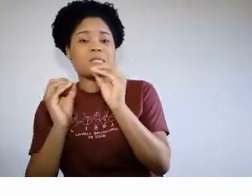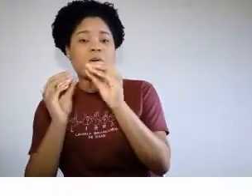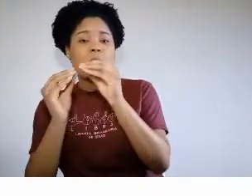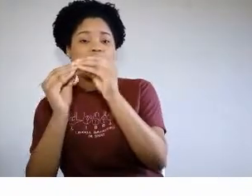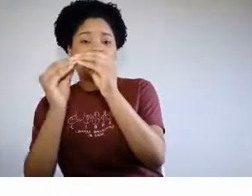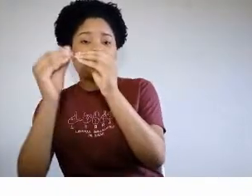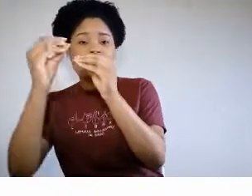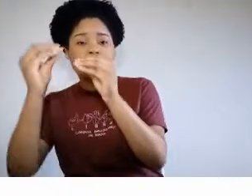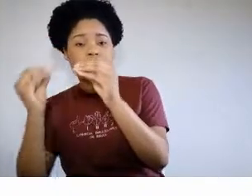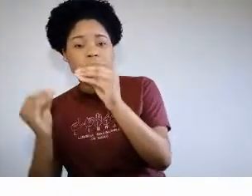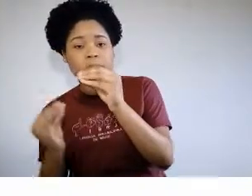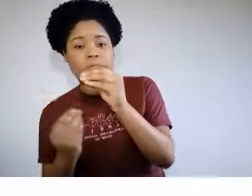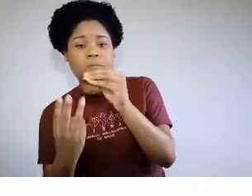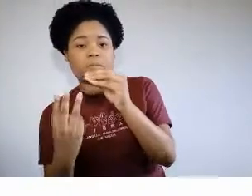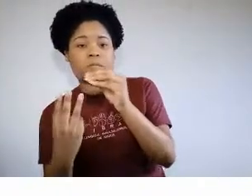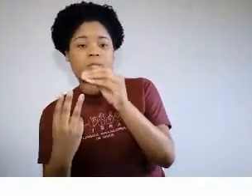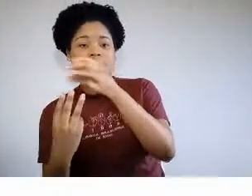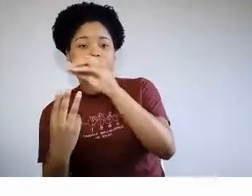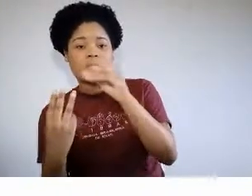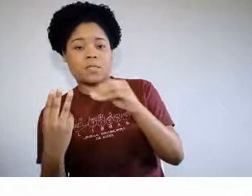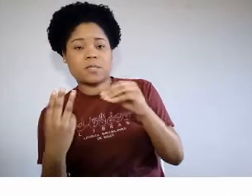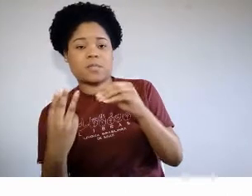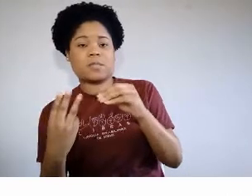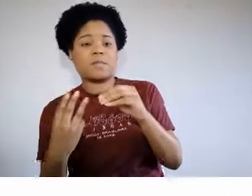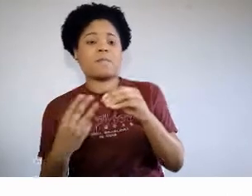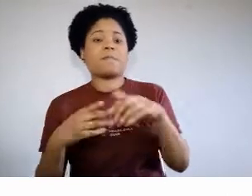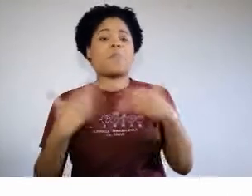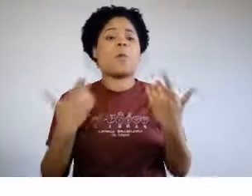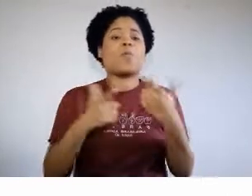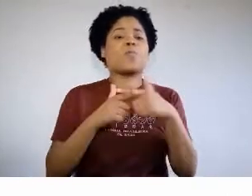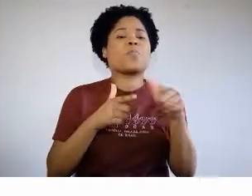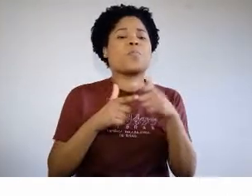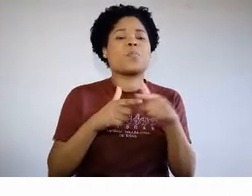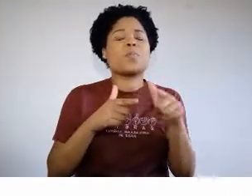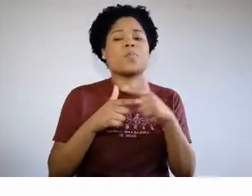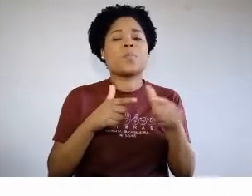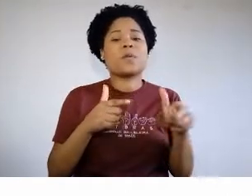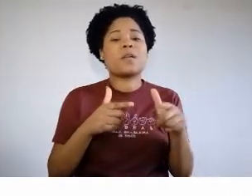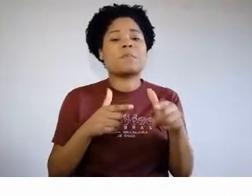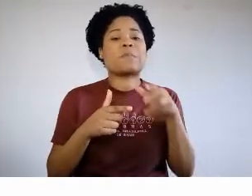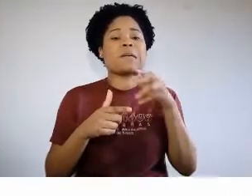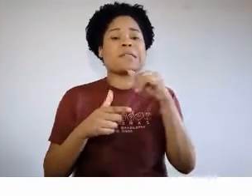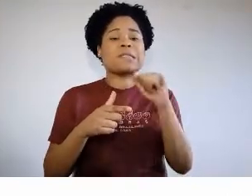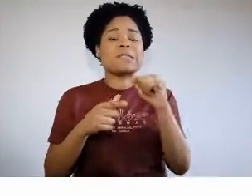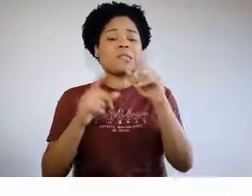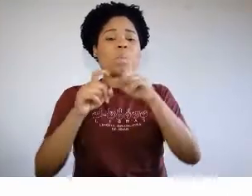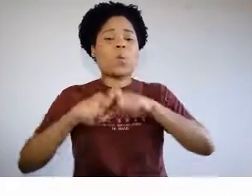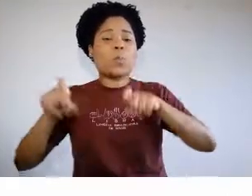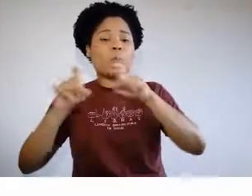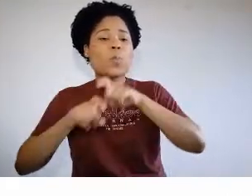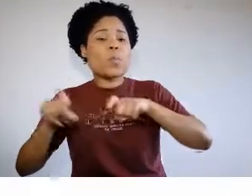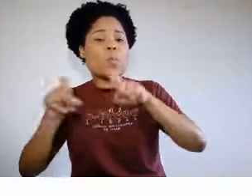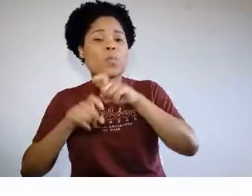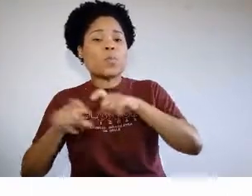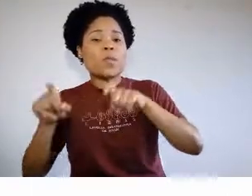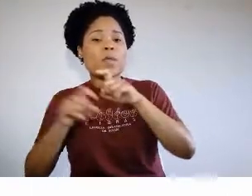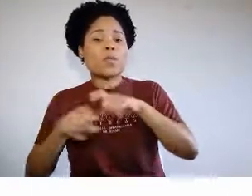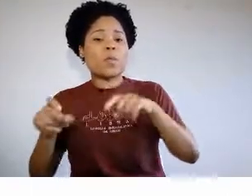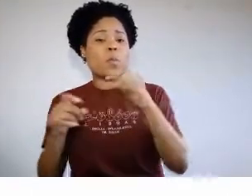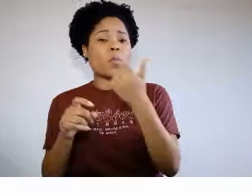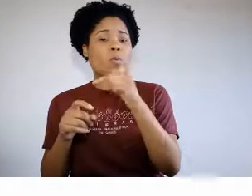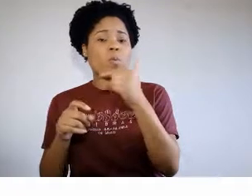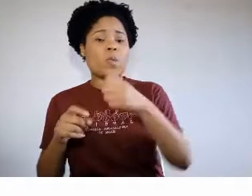ele vai passar o token para o próximo computador. Qual que é o problema disso? Enquanto o computador